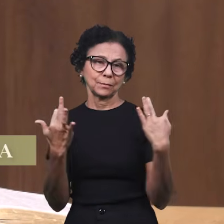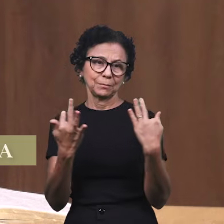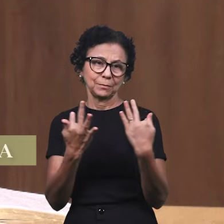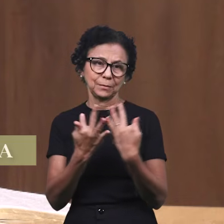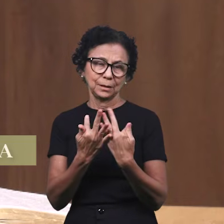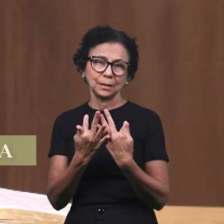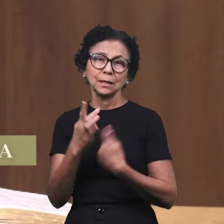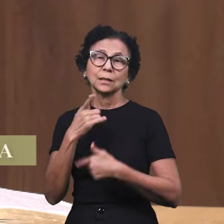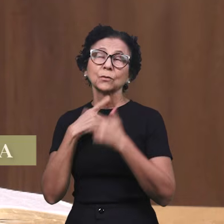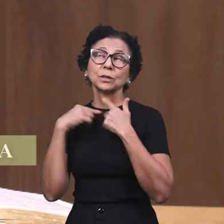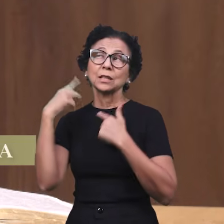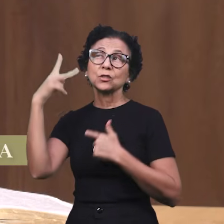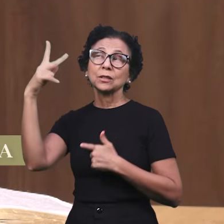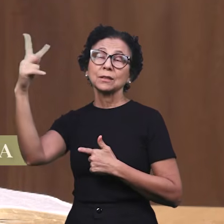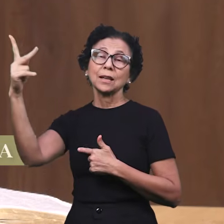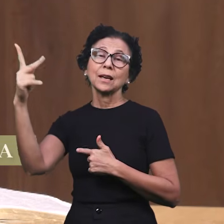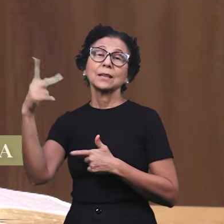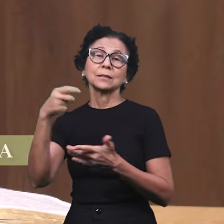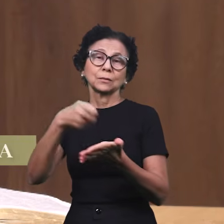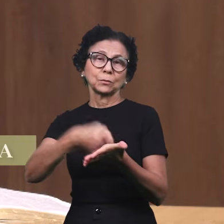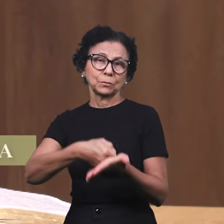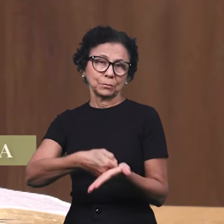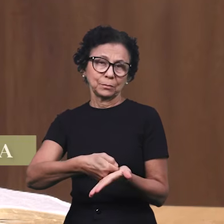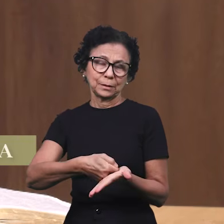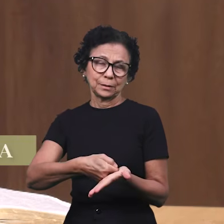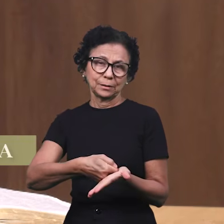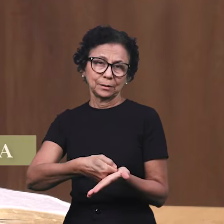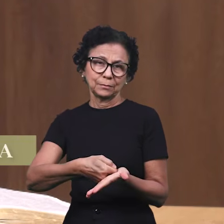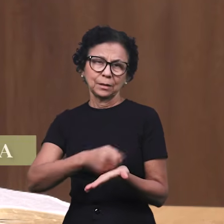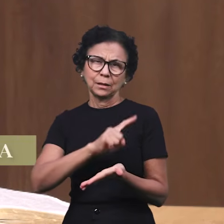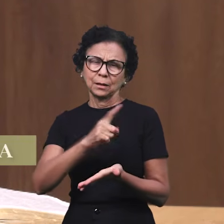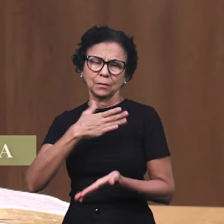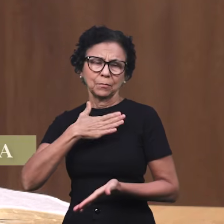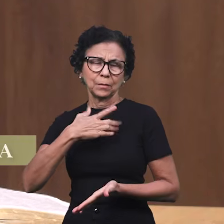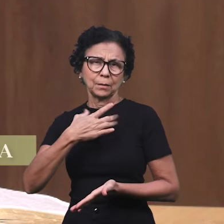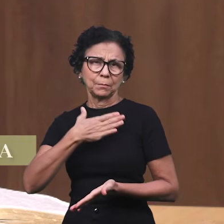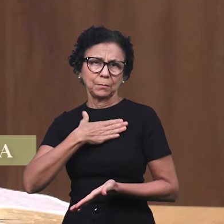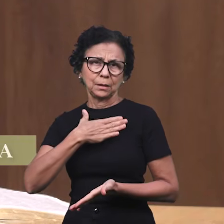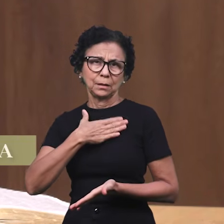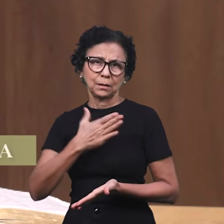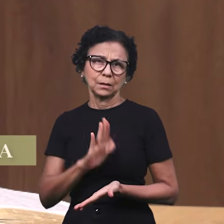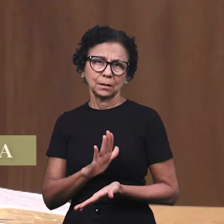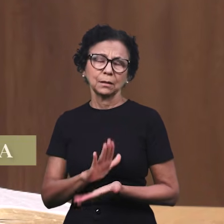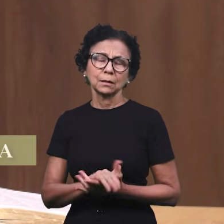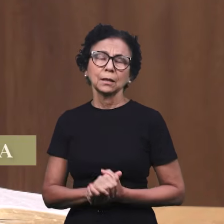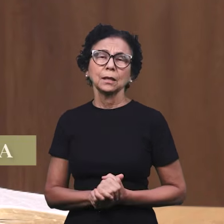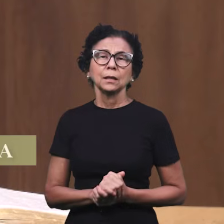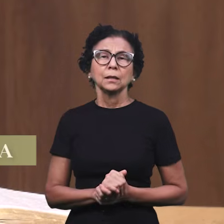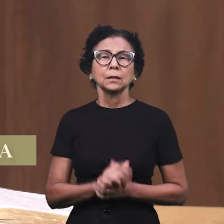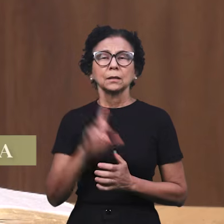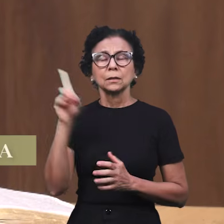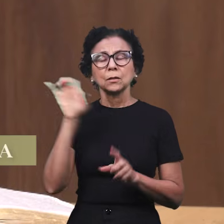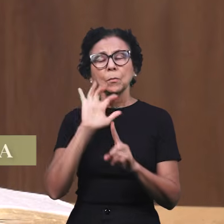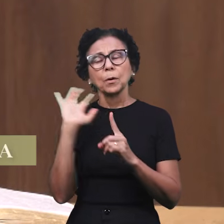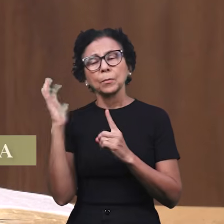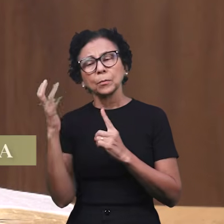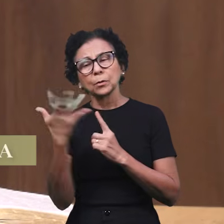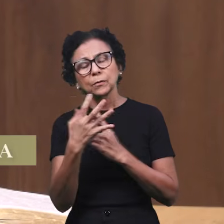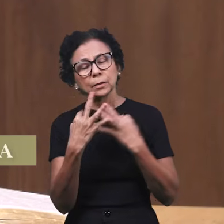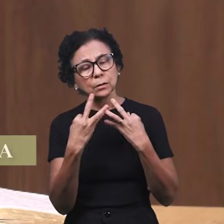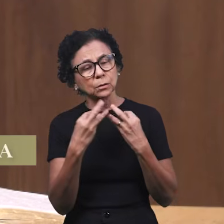Então Deus tem isso, é a nossa necessidade. Nós sabemos que cada dia traz os